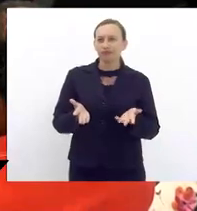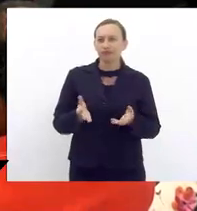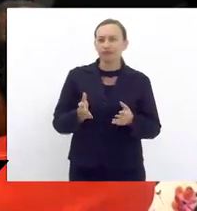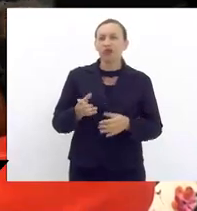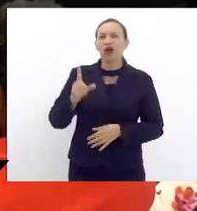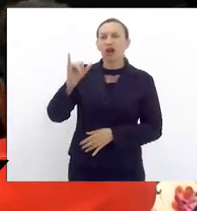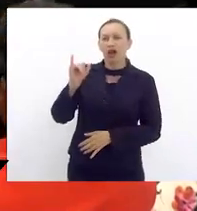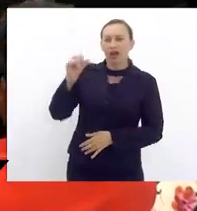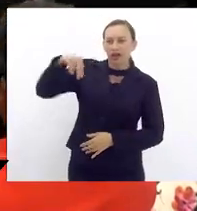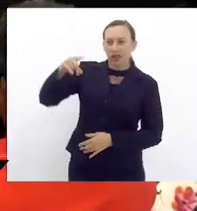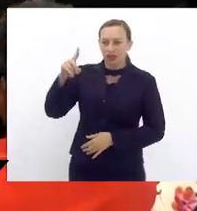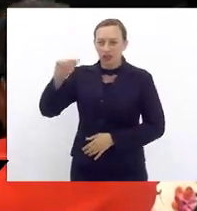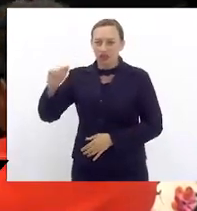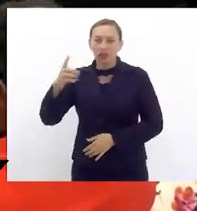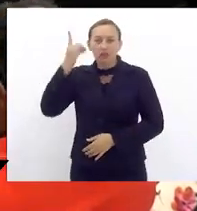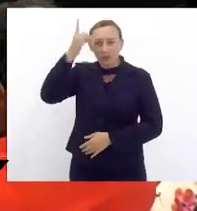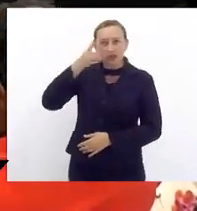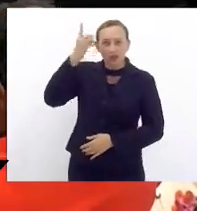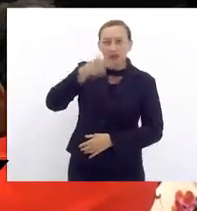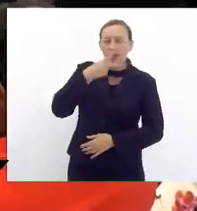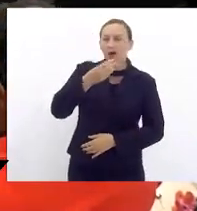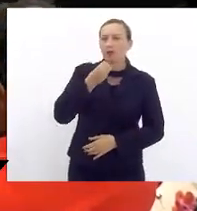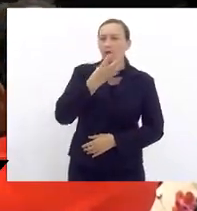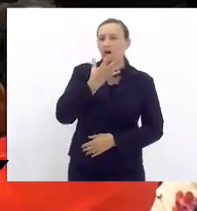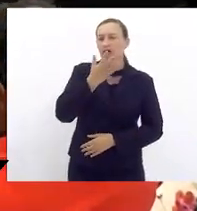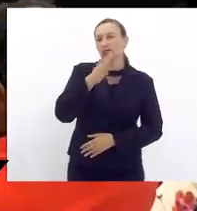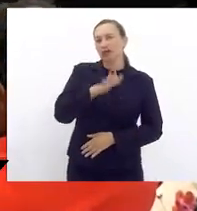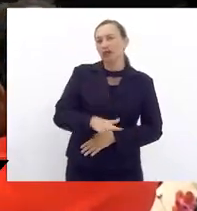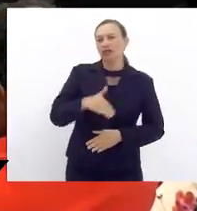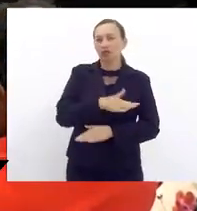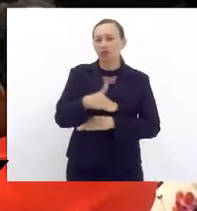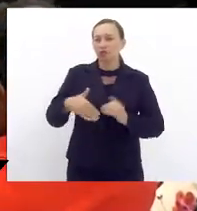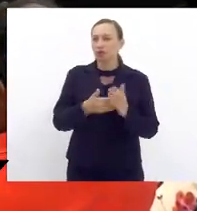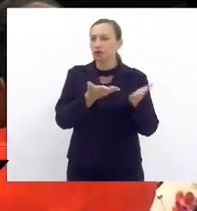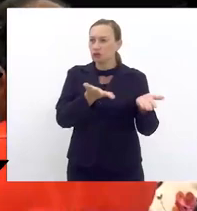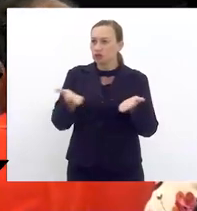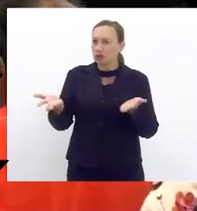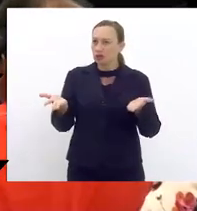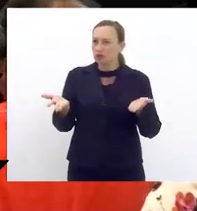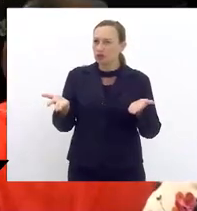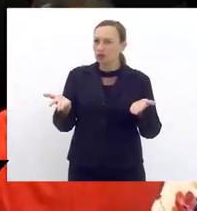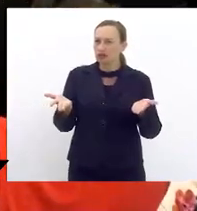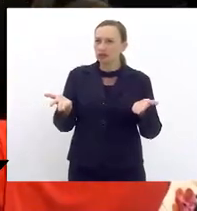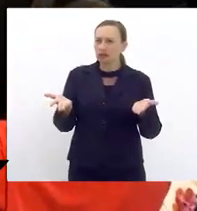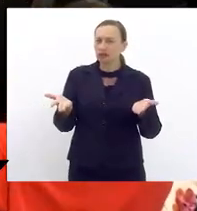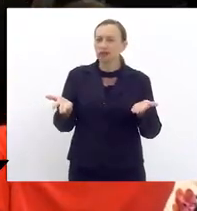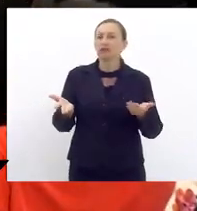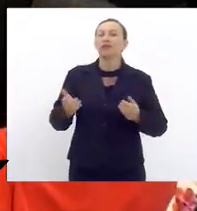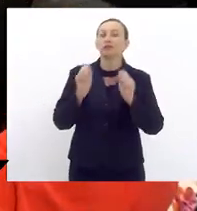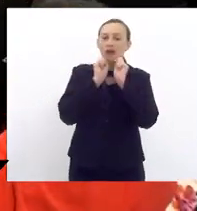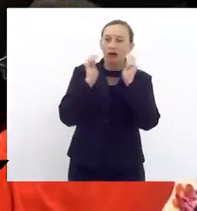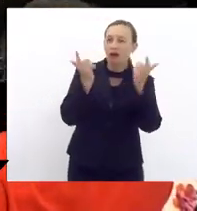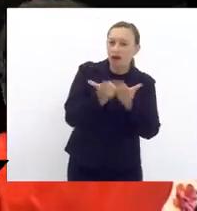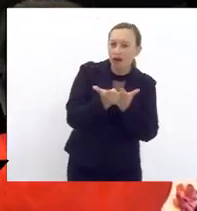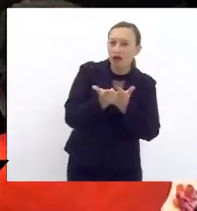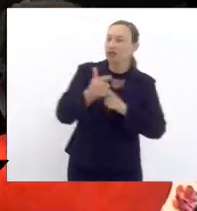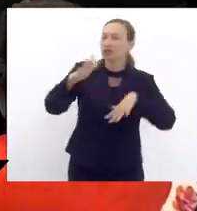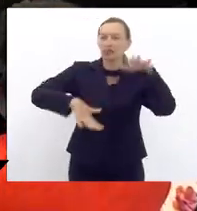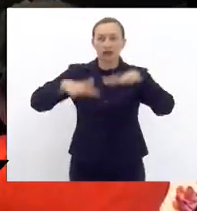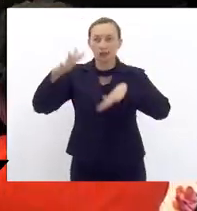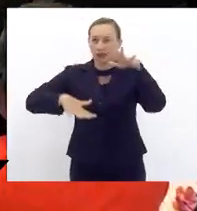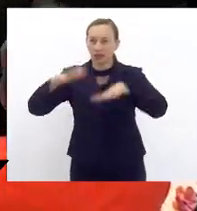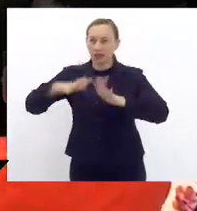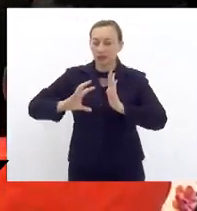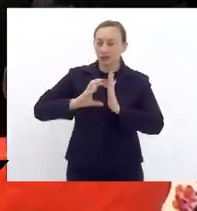Boa tarde para todos Oi boa tarde para todos aqui presentes eu quero deixar claro que a ler dependente de bandeira sempre falou